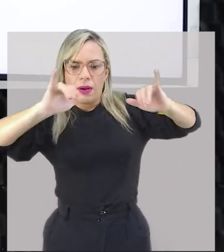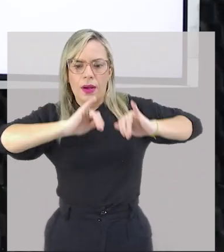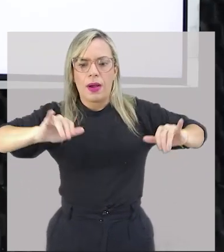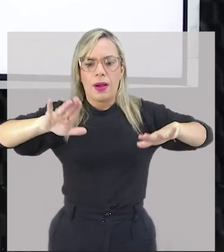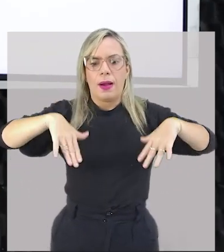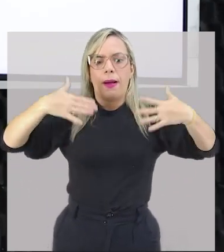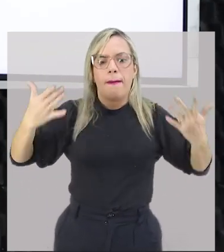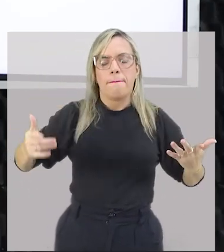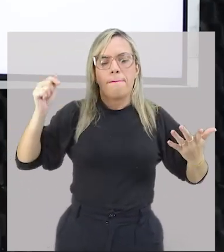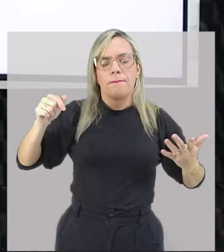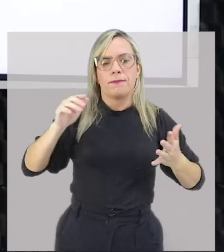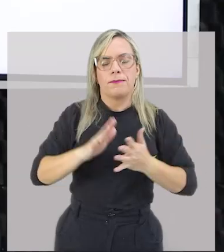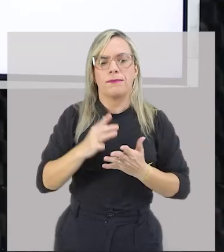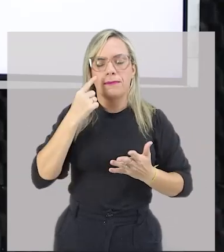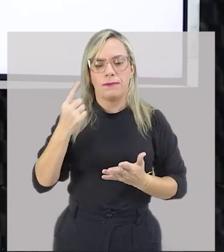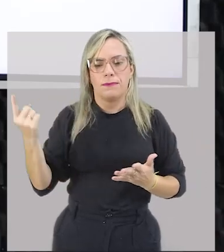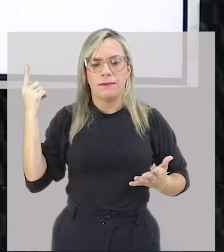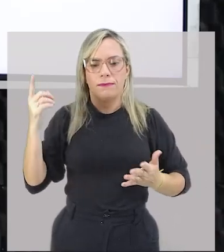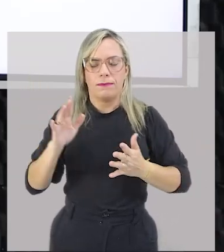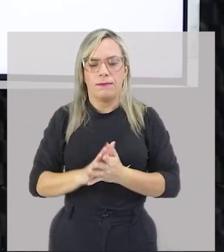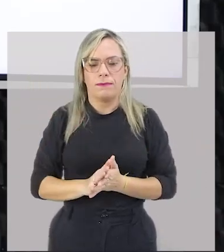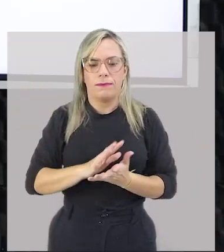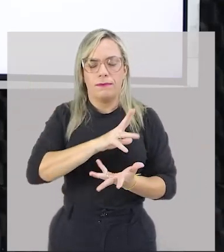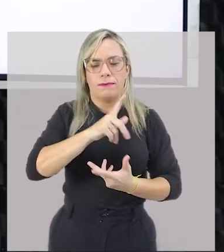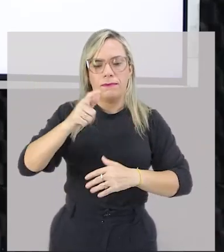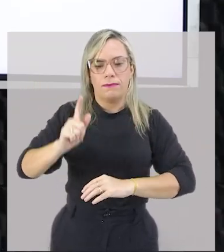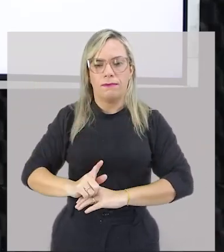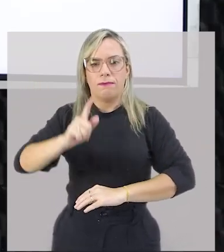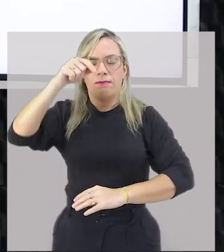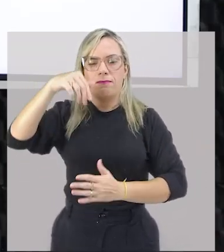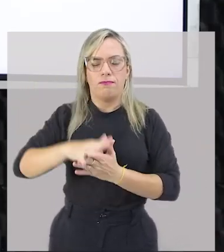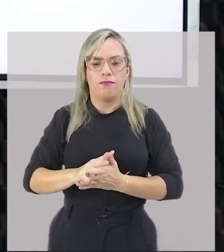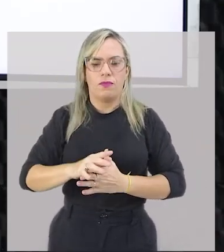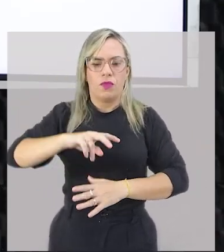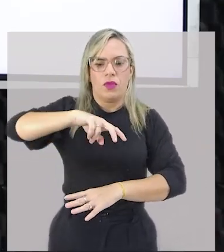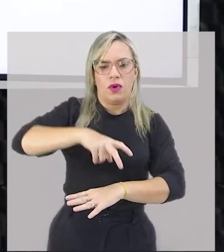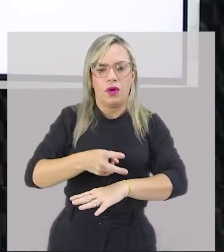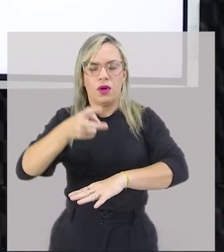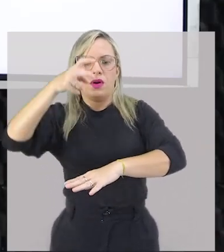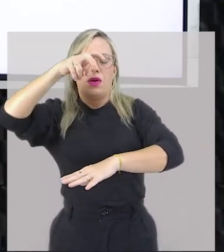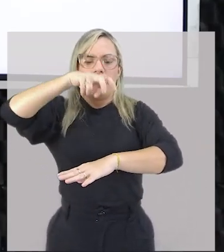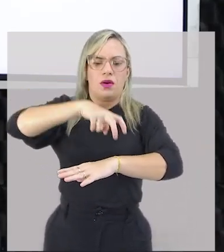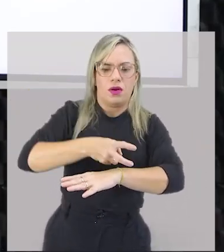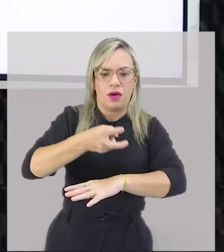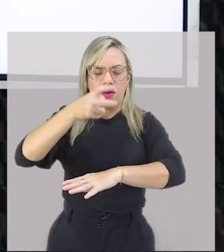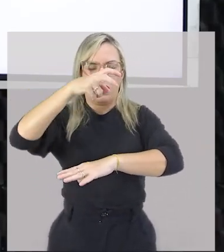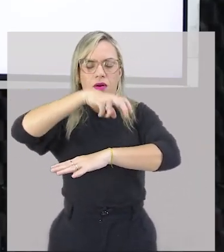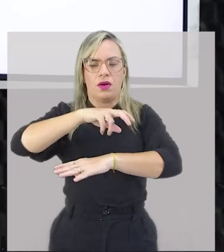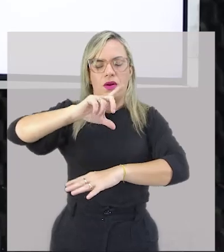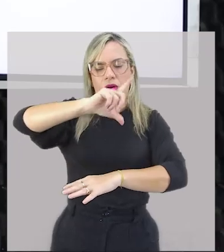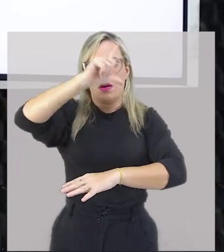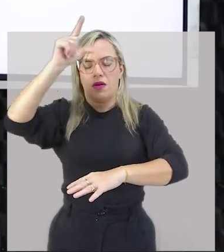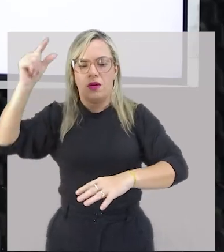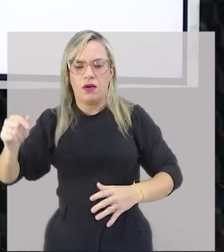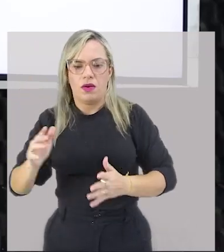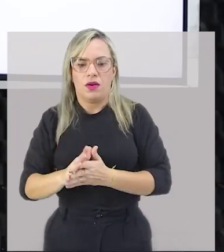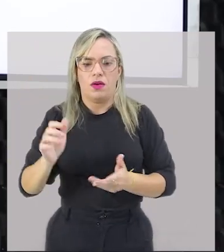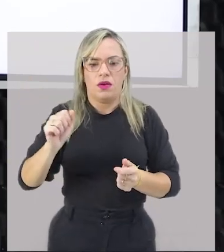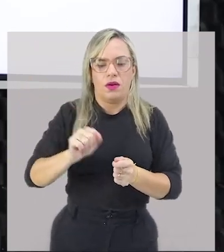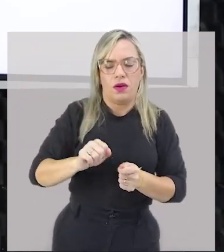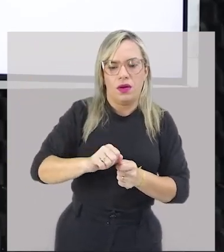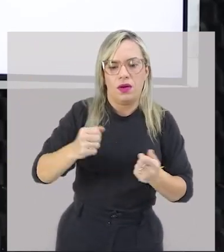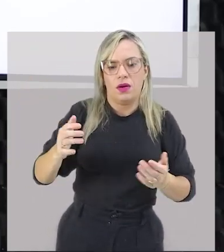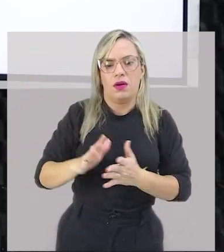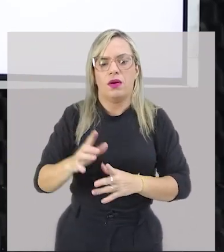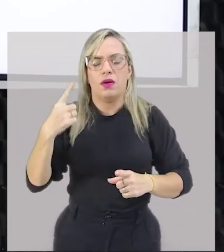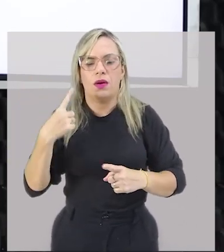clássica. E aí, o astronauta, quando ele pisou na Lua, uma das coisas que ele quis realizar foi isso. Mas